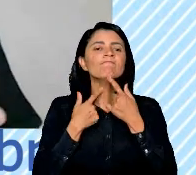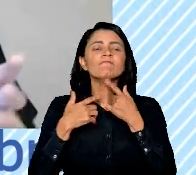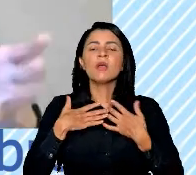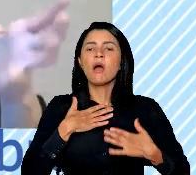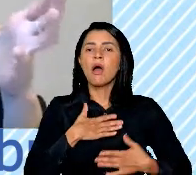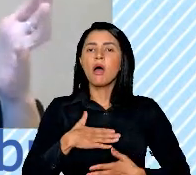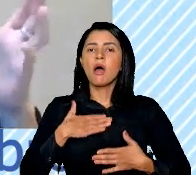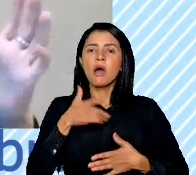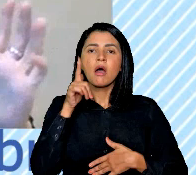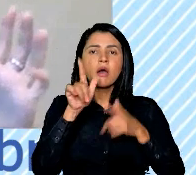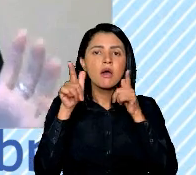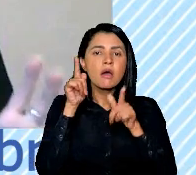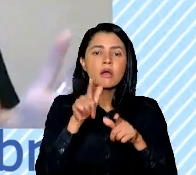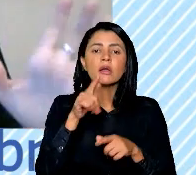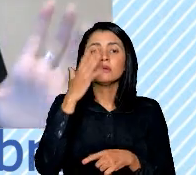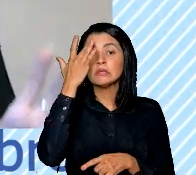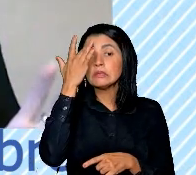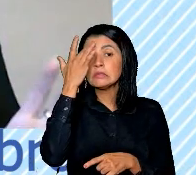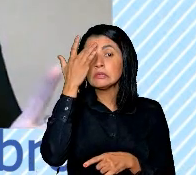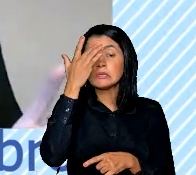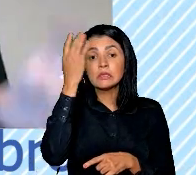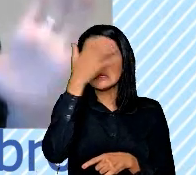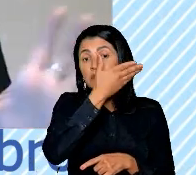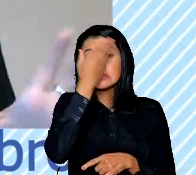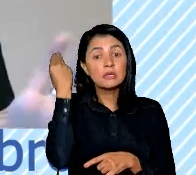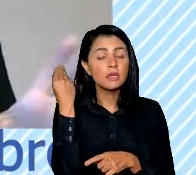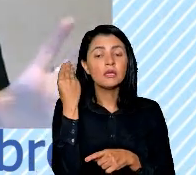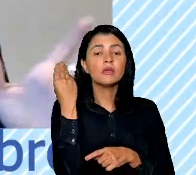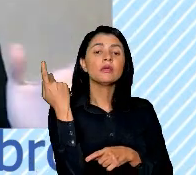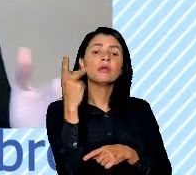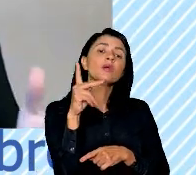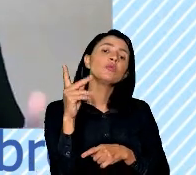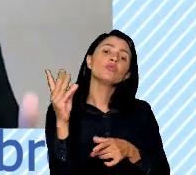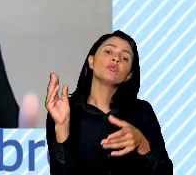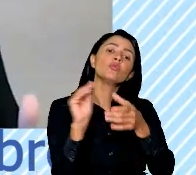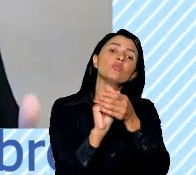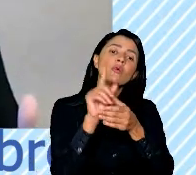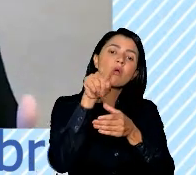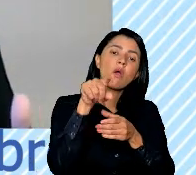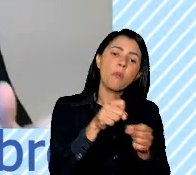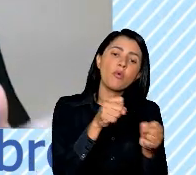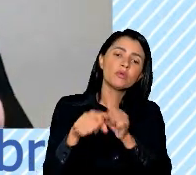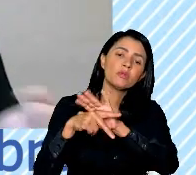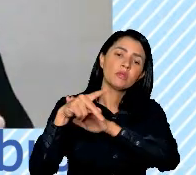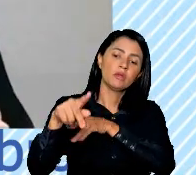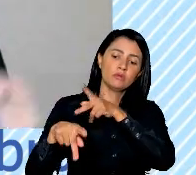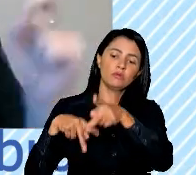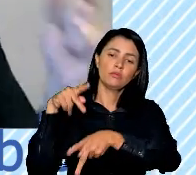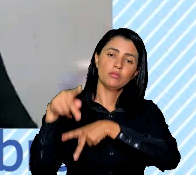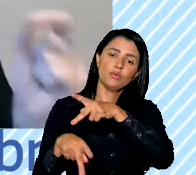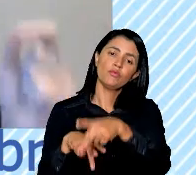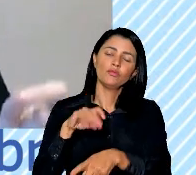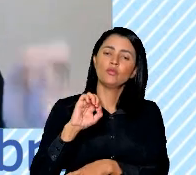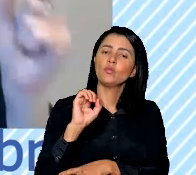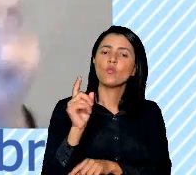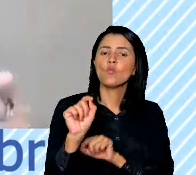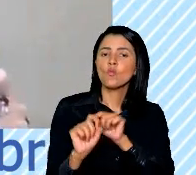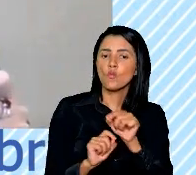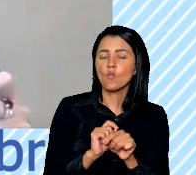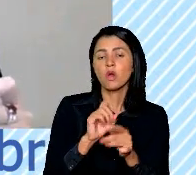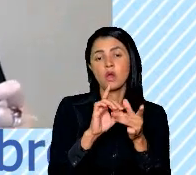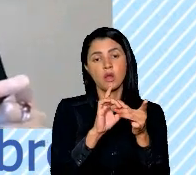desejos, esqueceremos o seu cerne constitutivo, que é o poder do povo. Ou seja, a